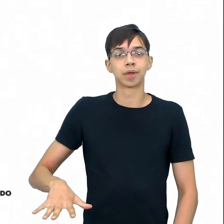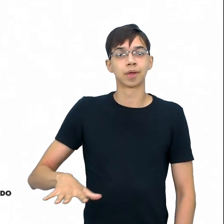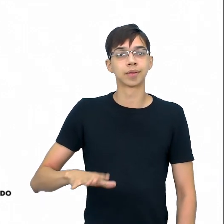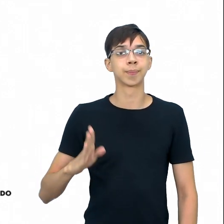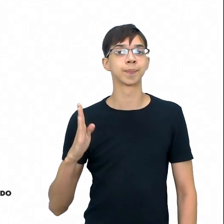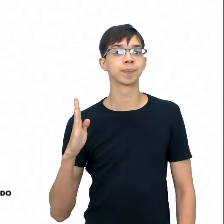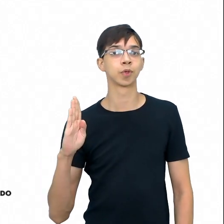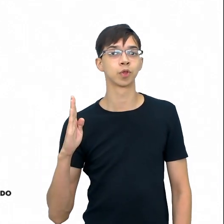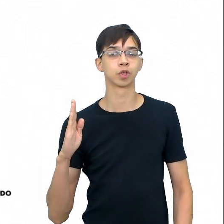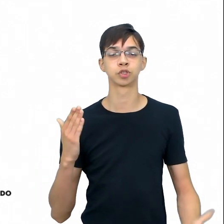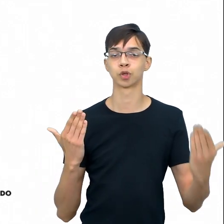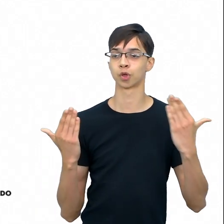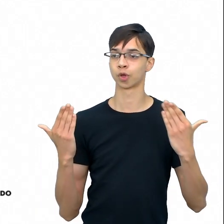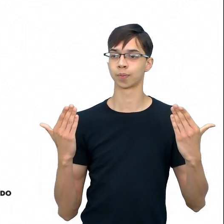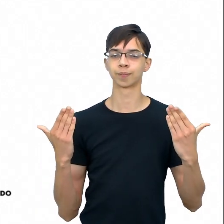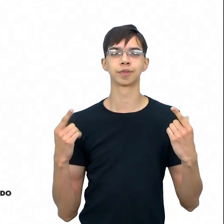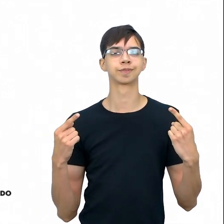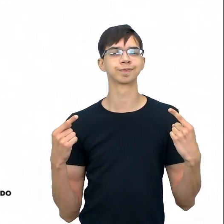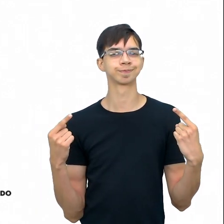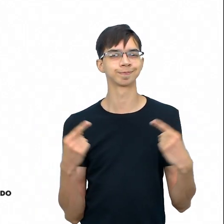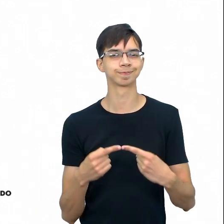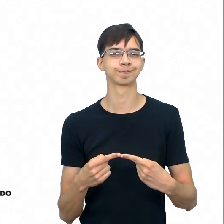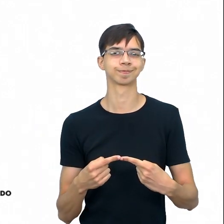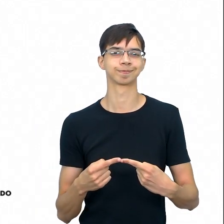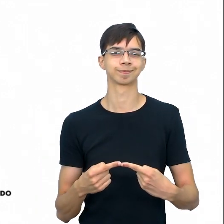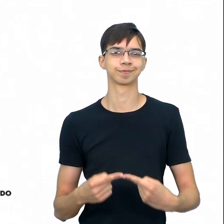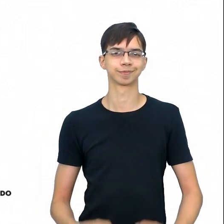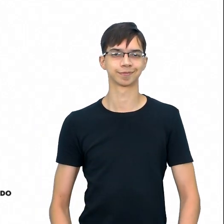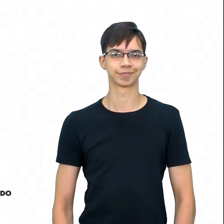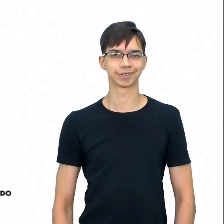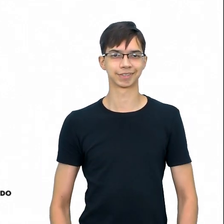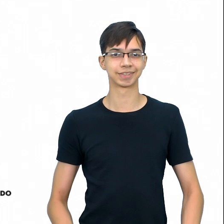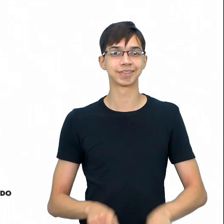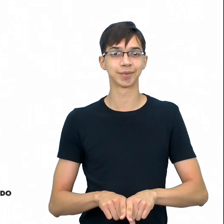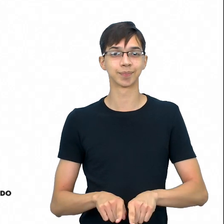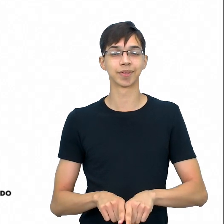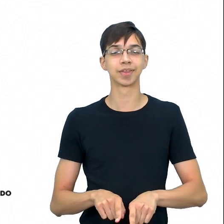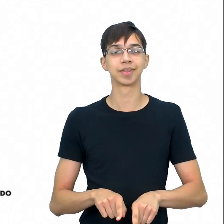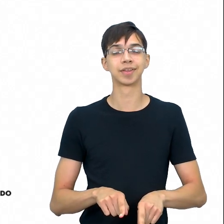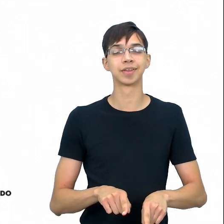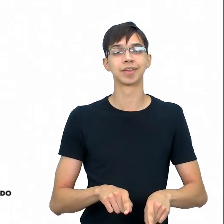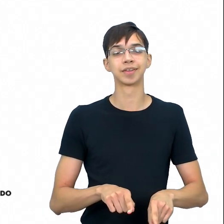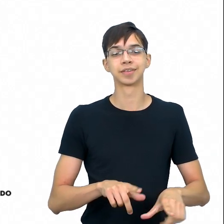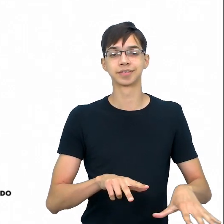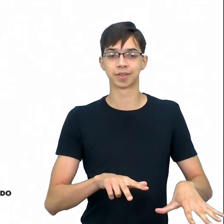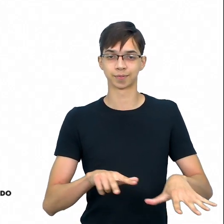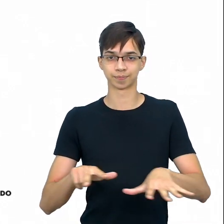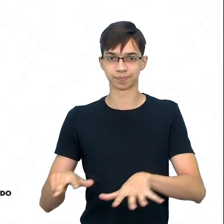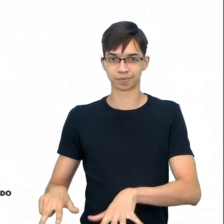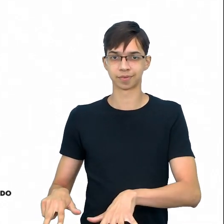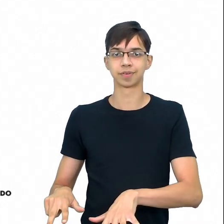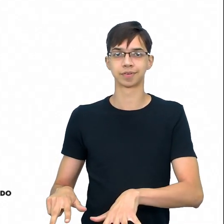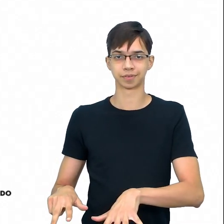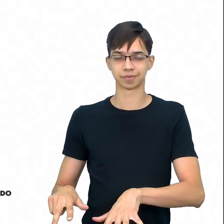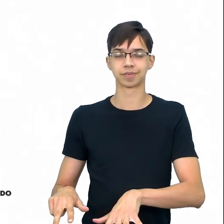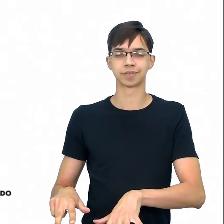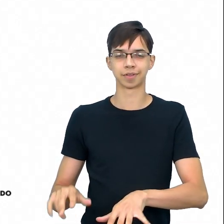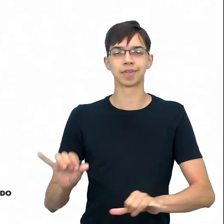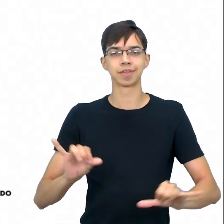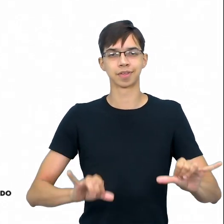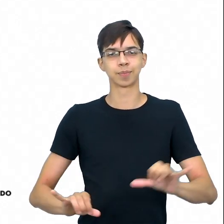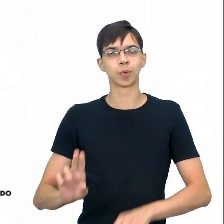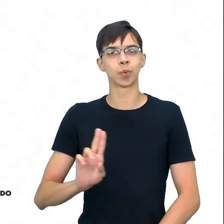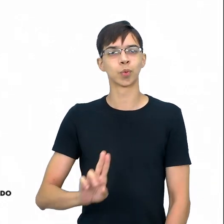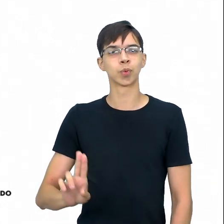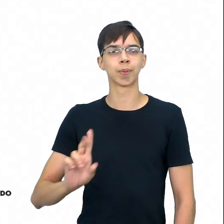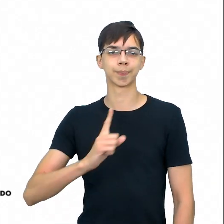ainda, coincidentemente, esta semana eu estava trabalhando com química na primeira série do ensino médio e